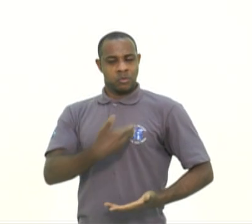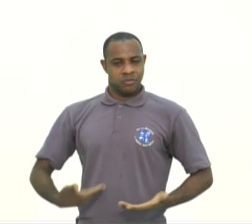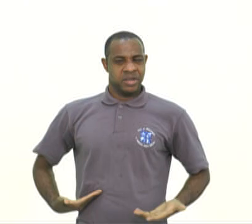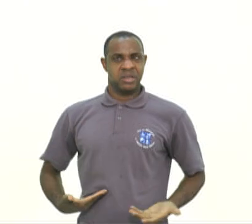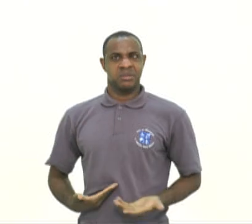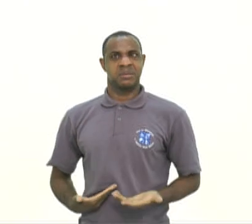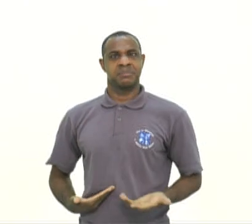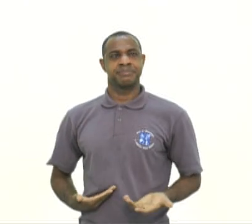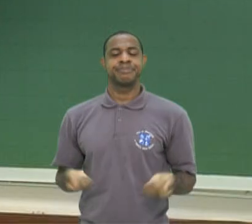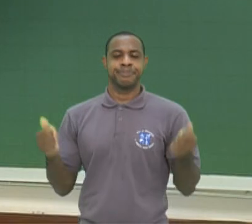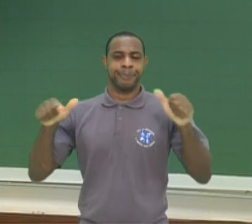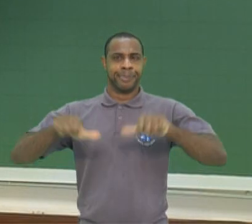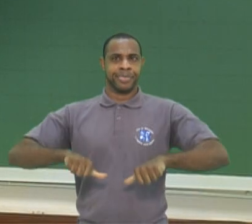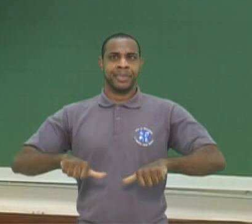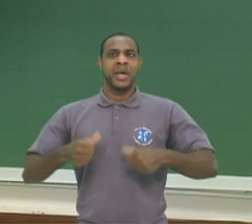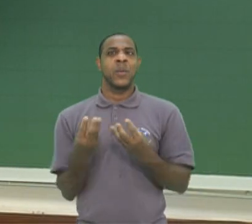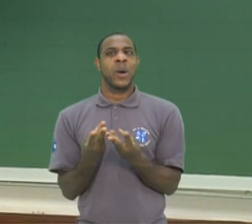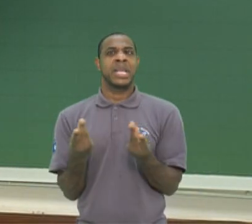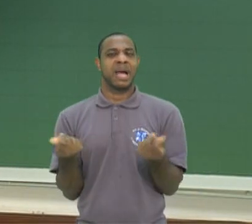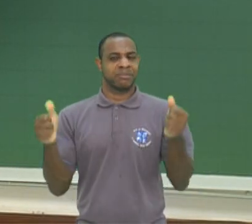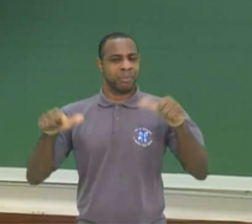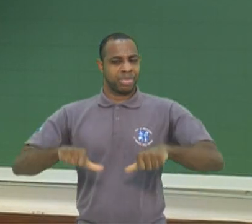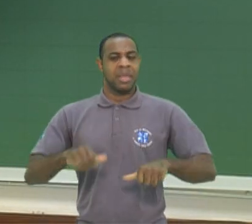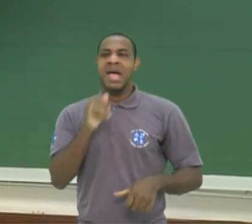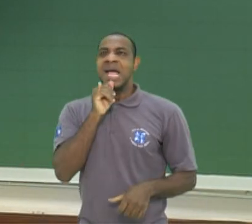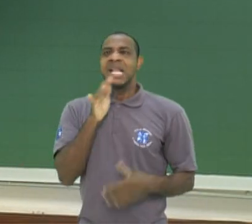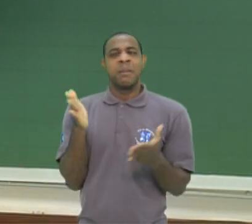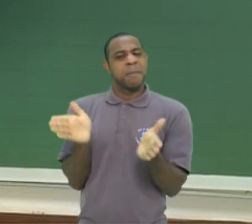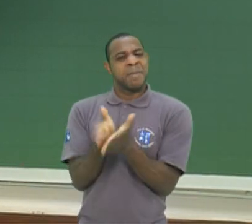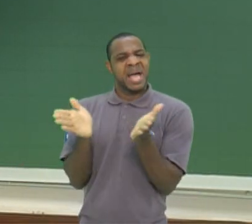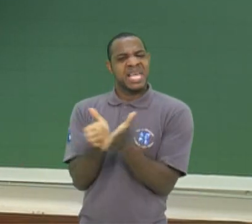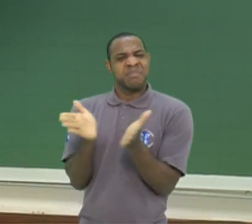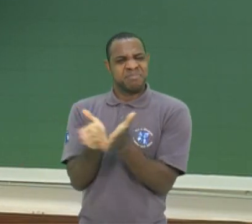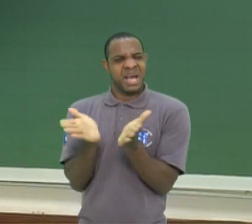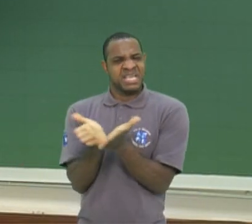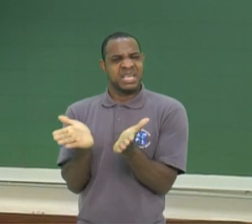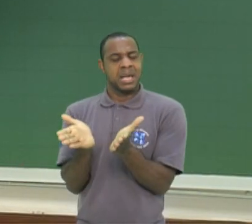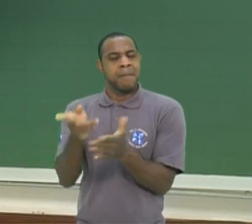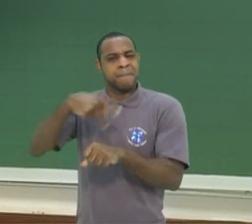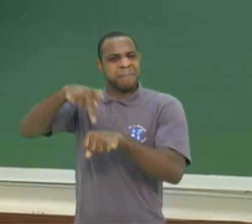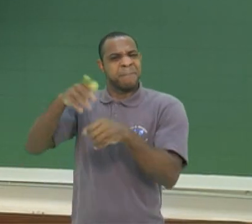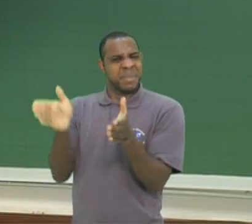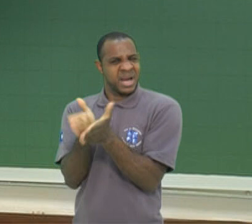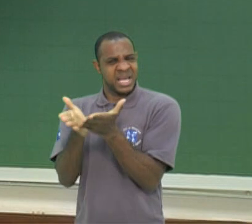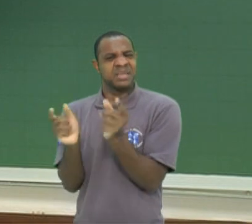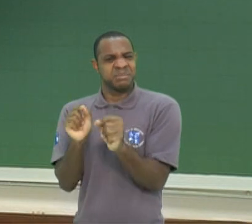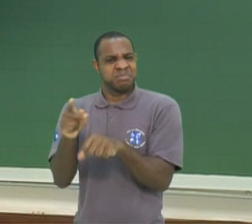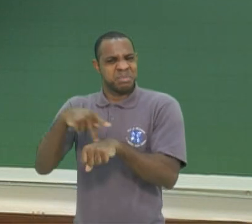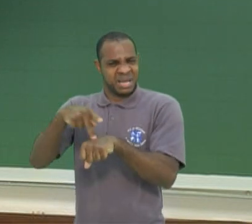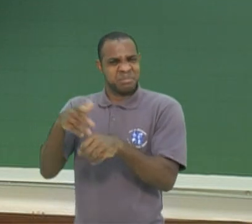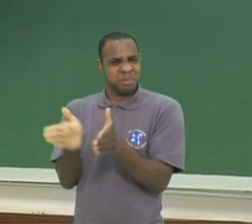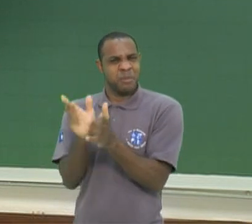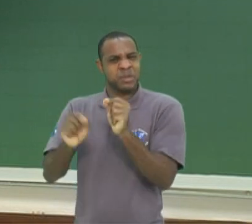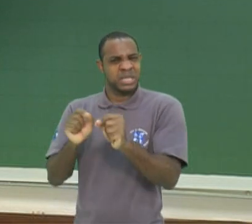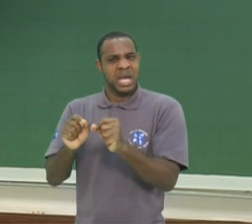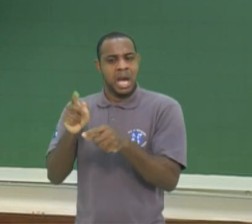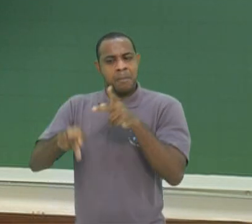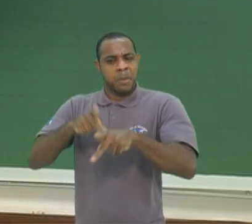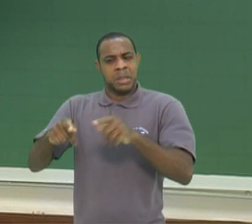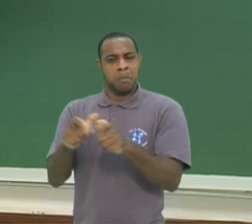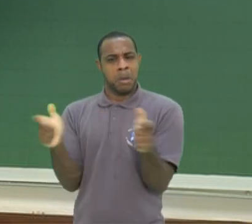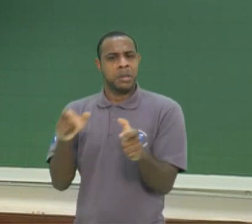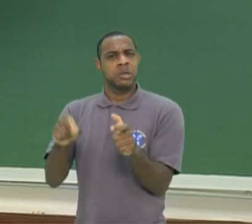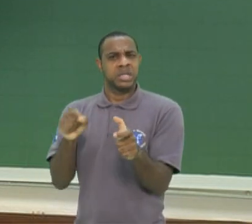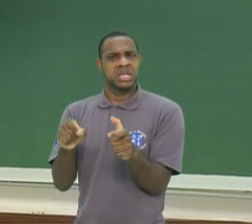qualidade. Em países mais pobres ou países que estão em desenvolvimento, a população, por ser